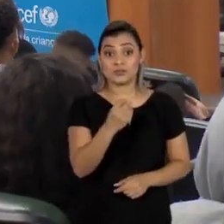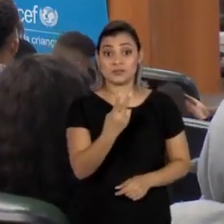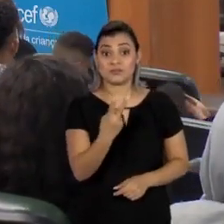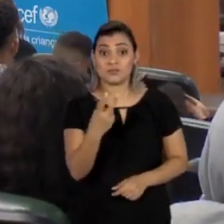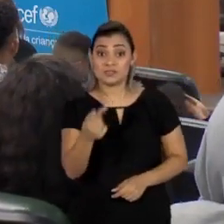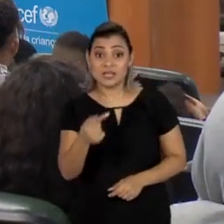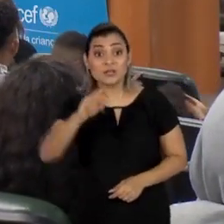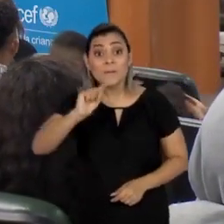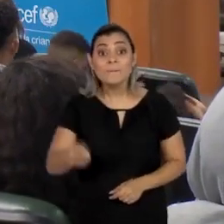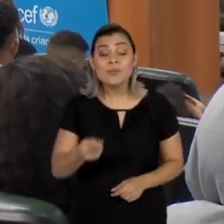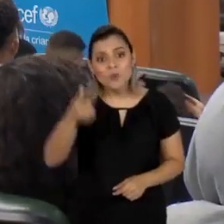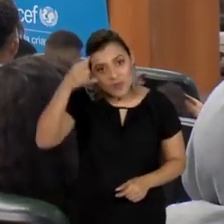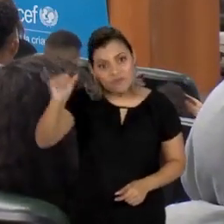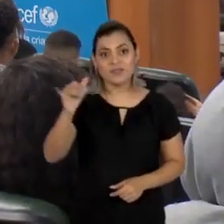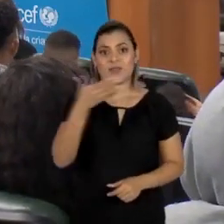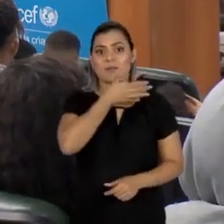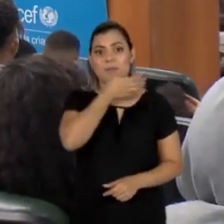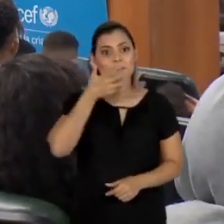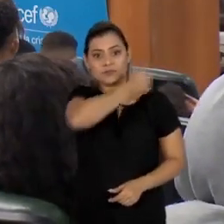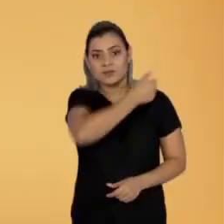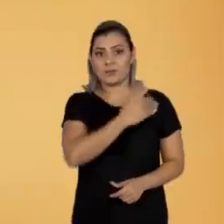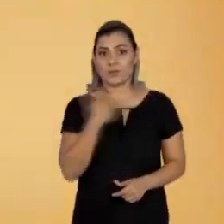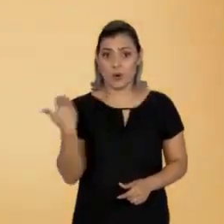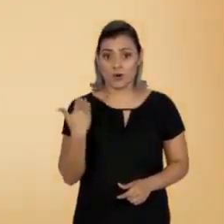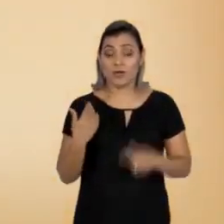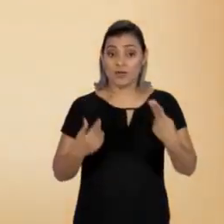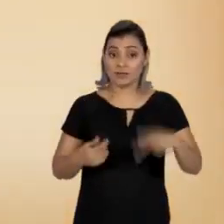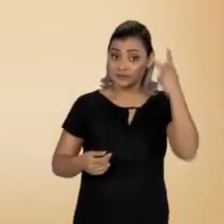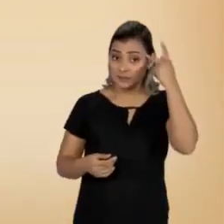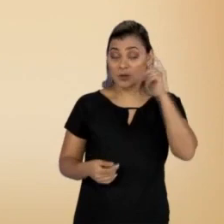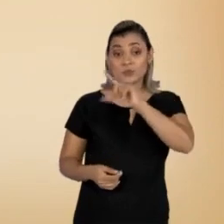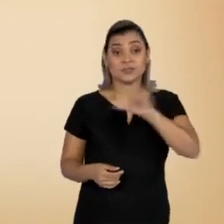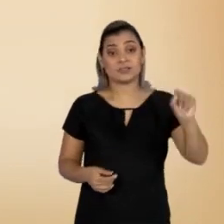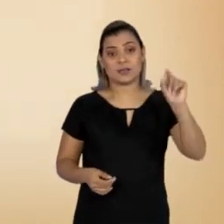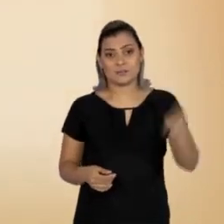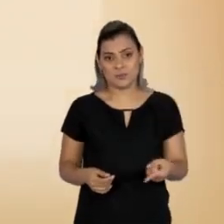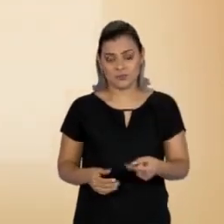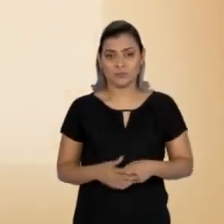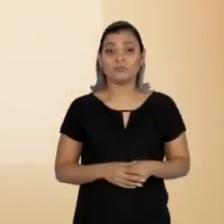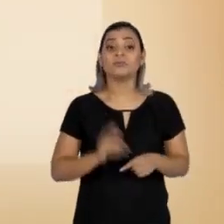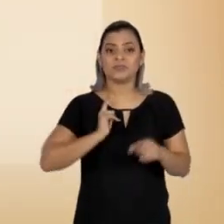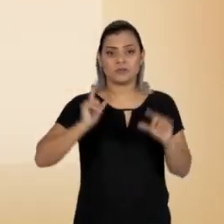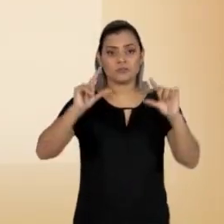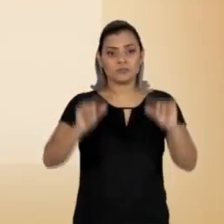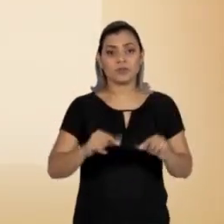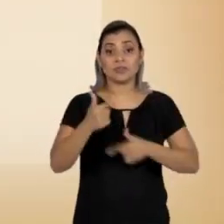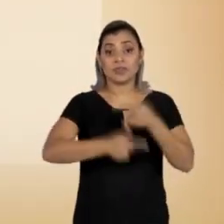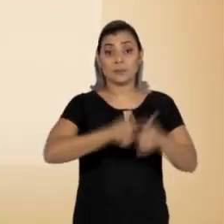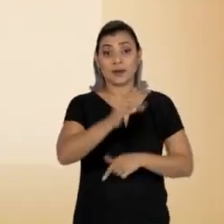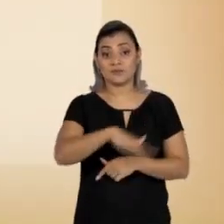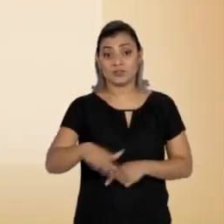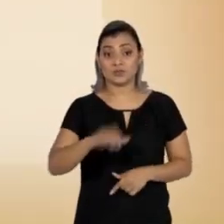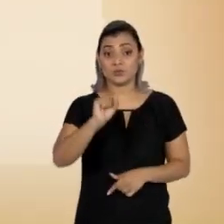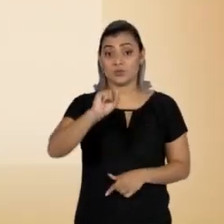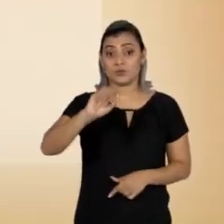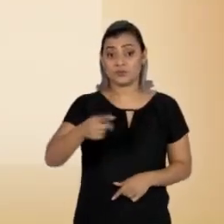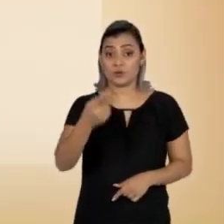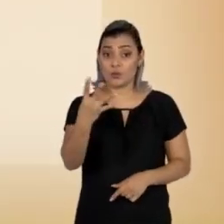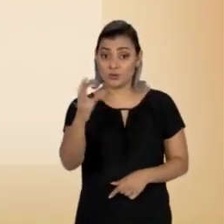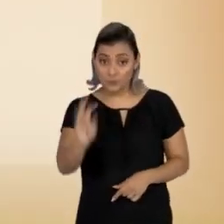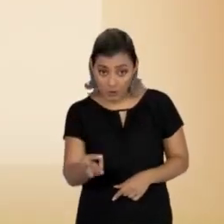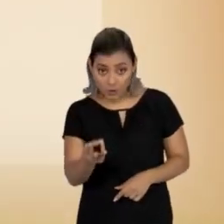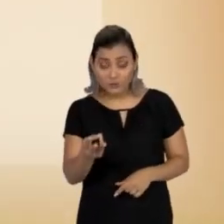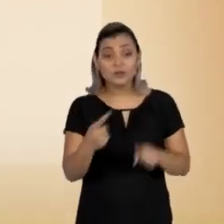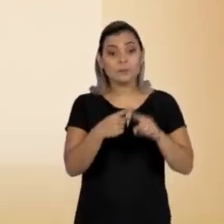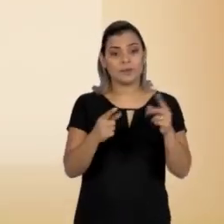foram salvas. Em São Paulo, foram 100 mil. O documento mostra que houve redução no trabalho infantil. Mas ainda assim, há mais